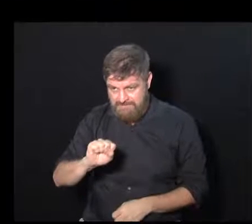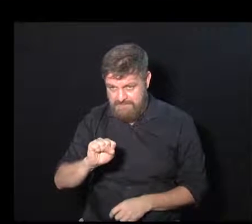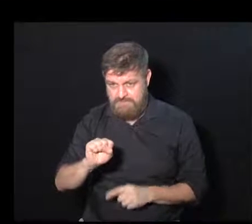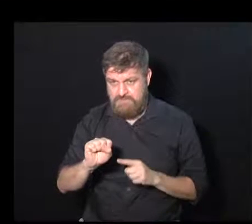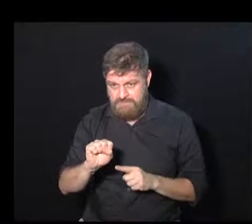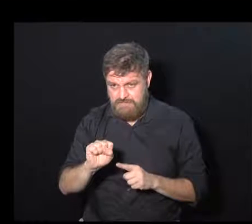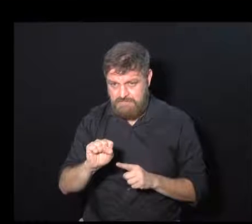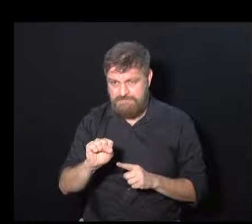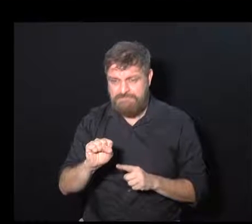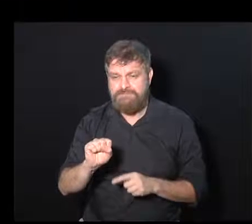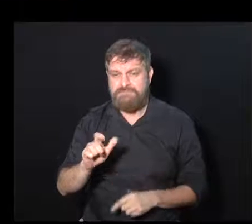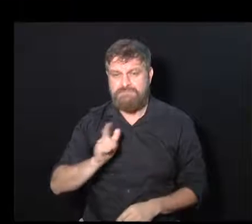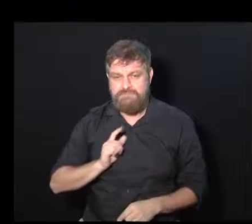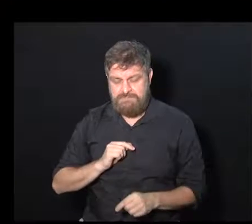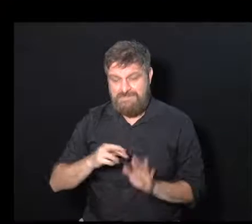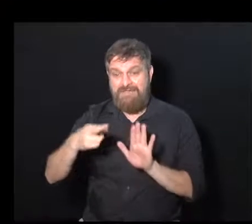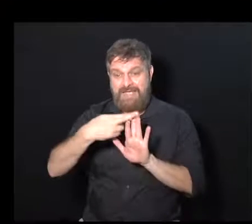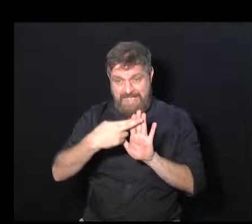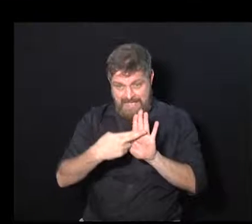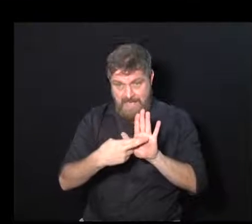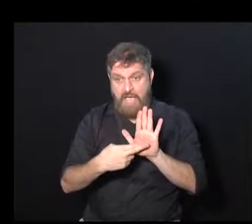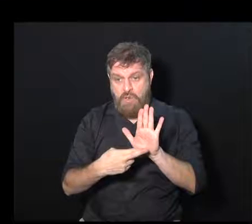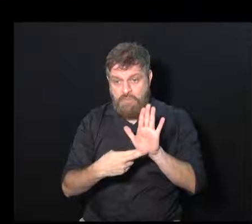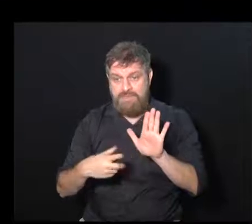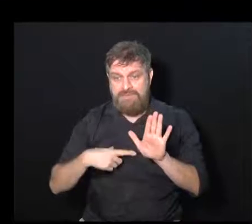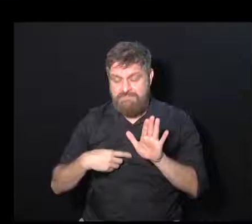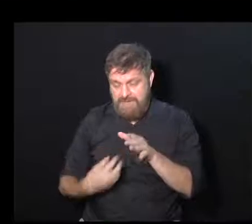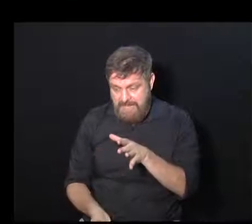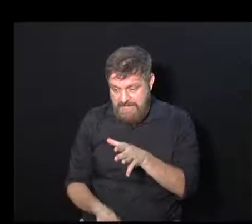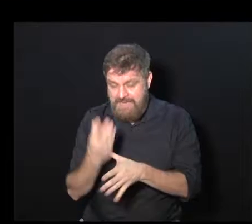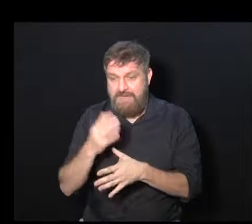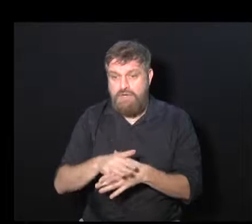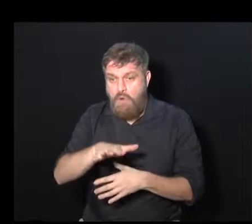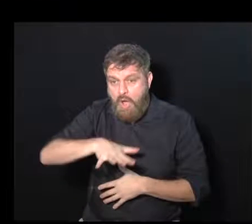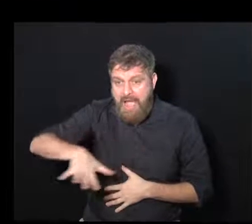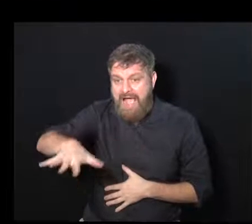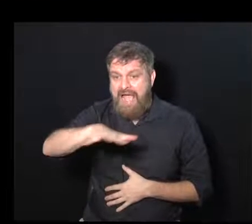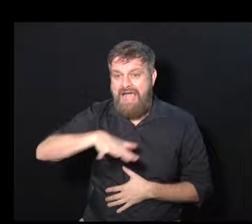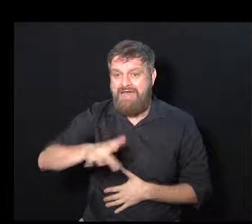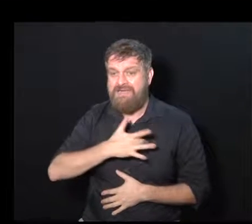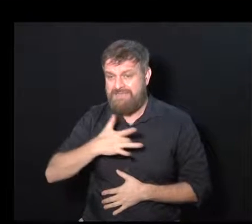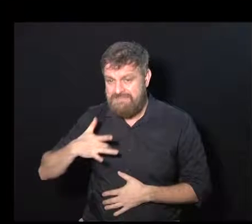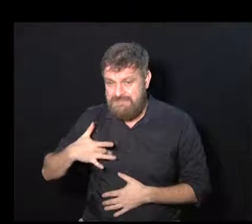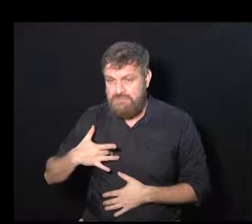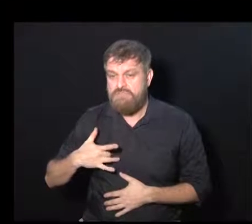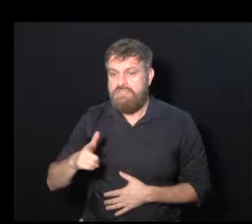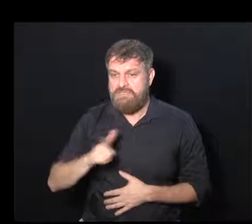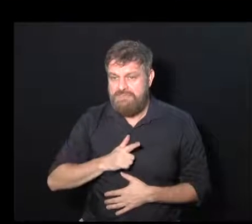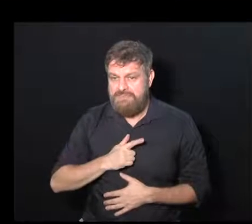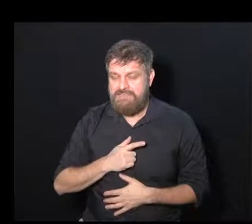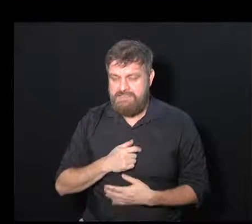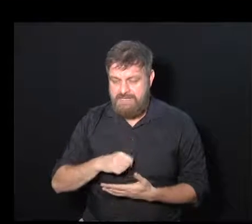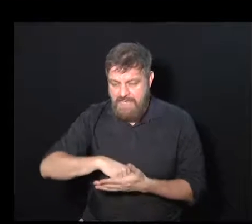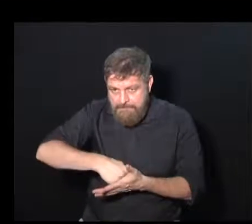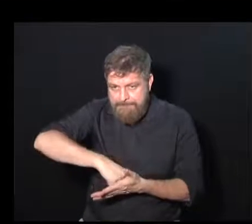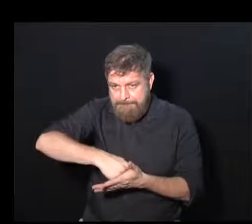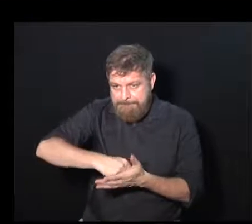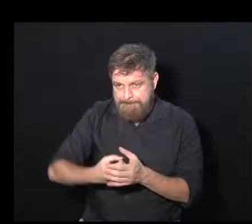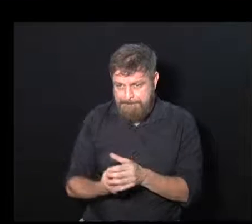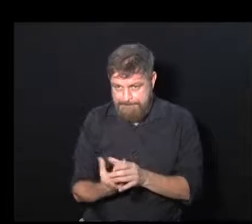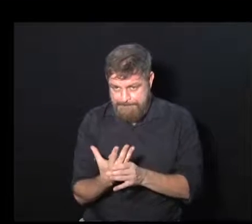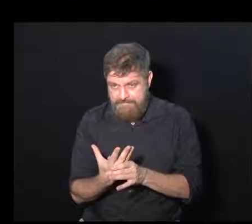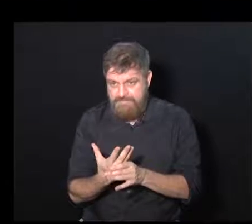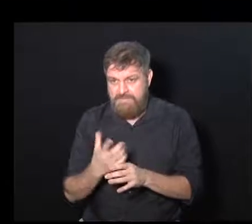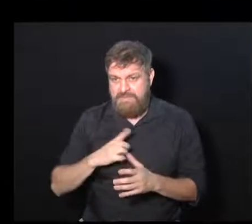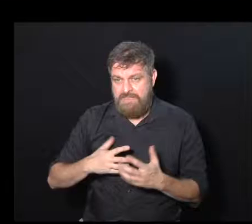1988, foi regulamentada a implantação da fitoterapia nos serviços de saúde e criou-se procedimentos para